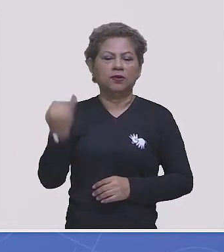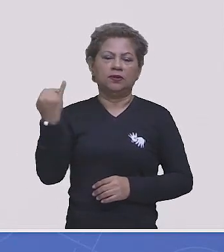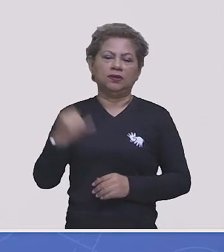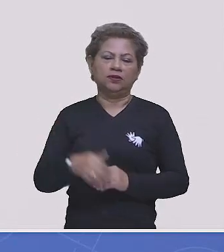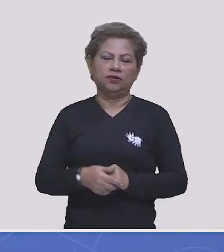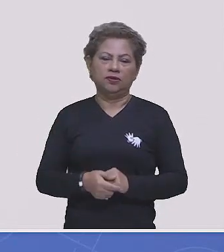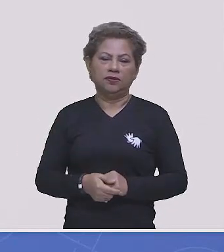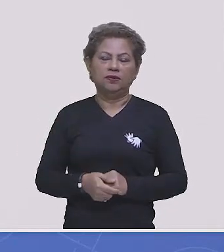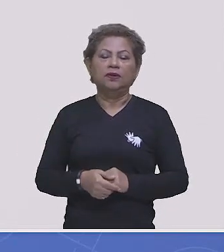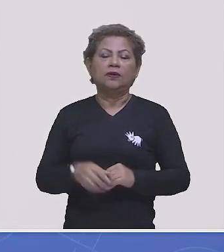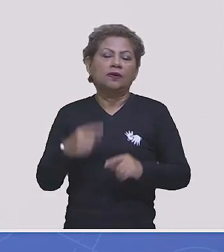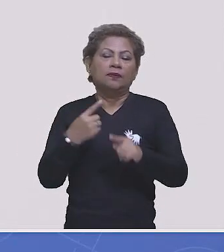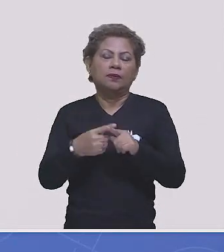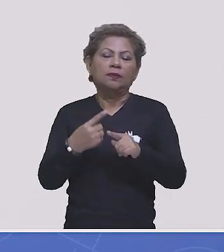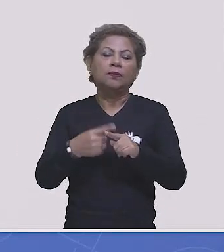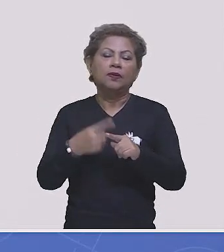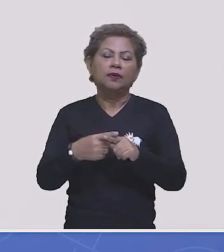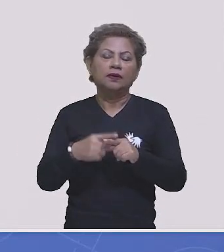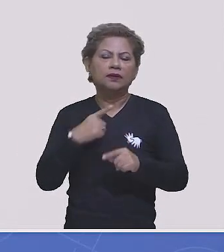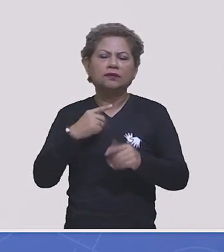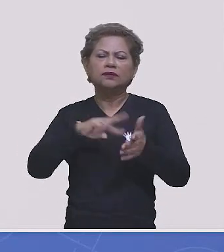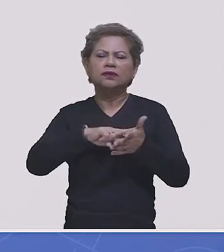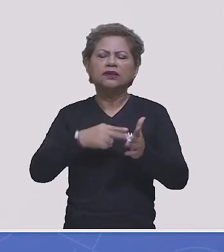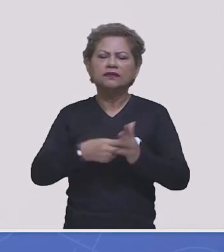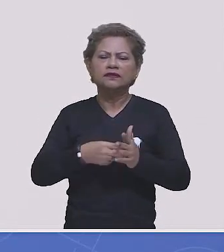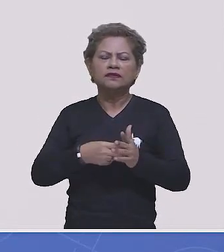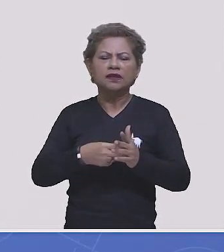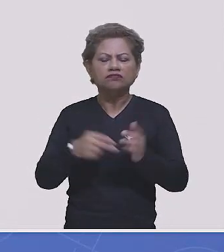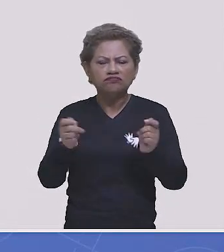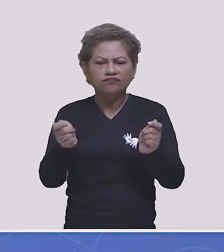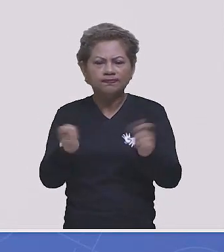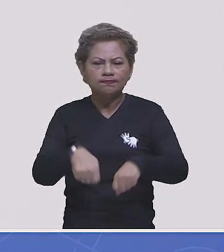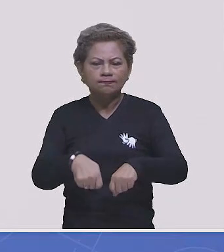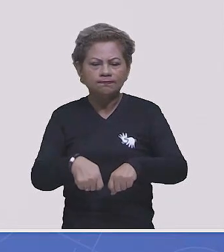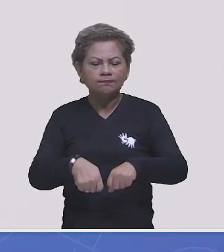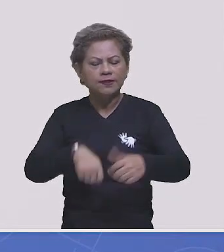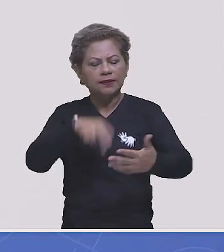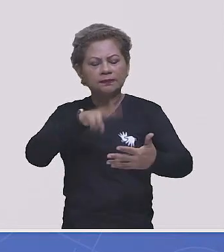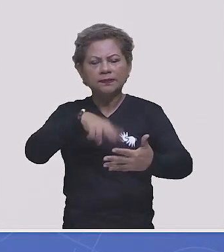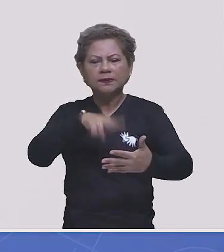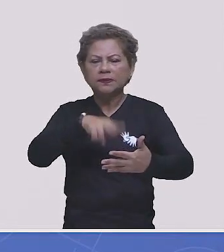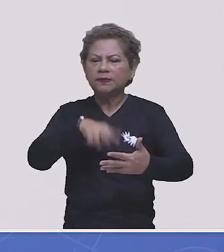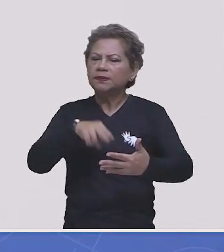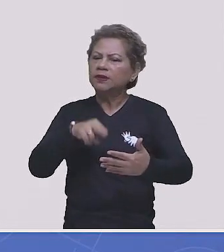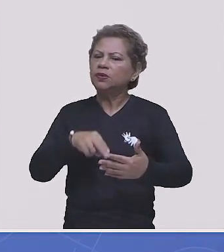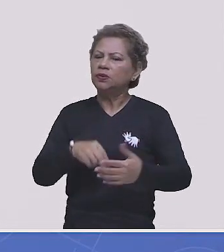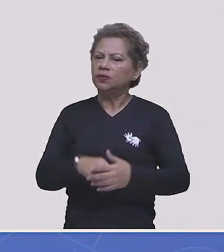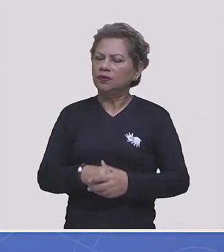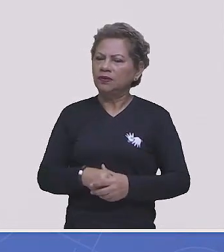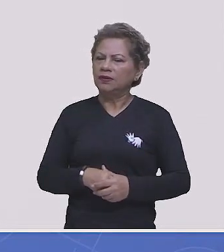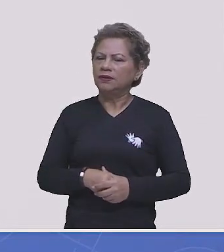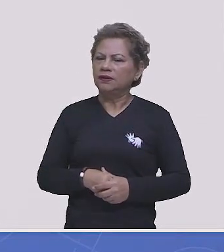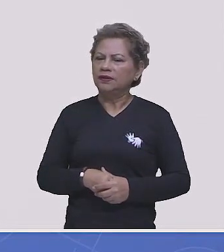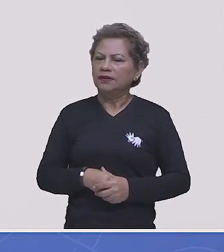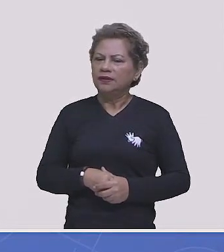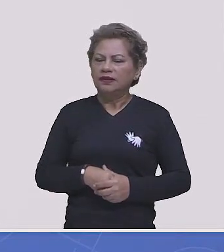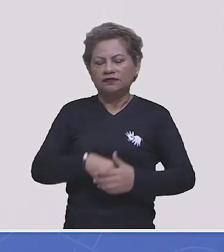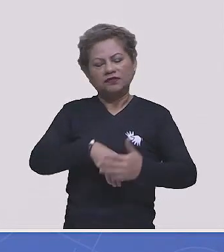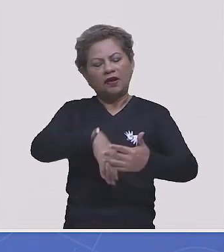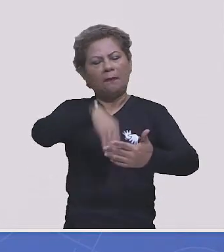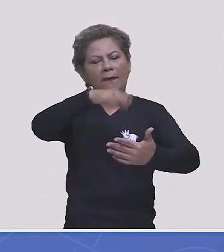poderiam representar da melhor maneira possível, fazendo a representação, né? Realizando a pintura dessa